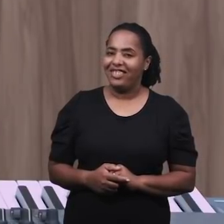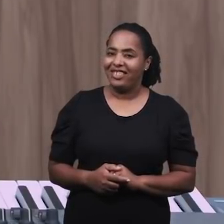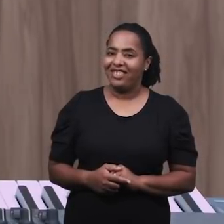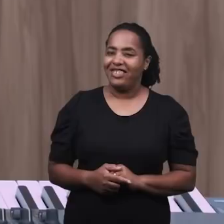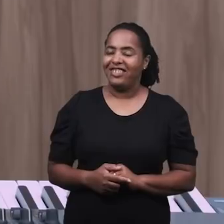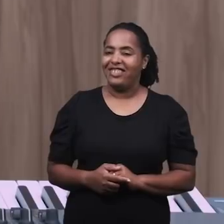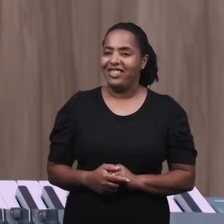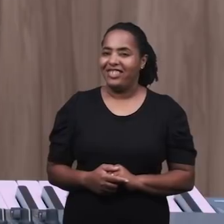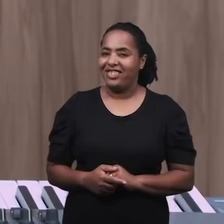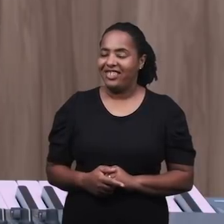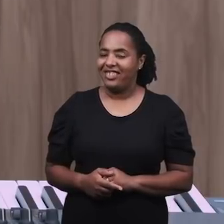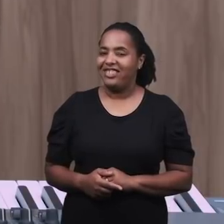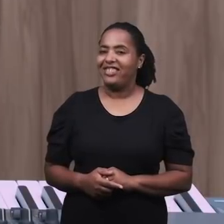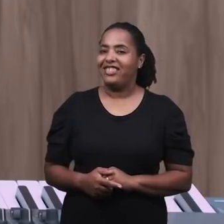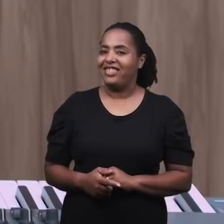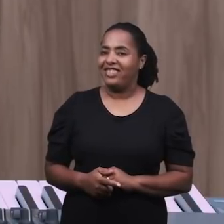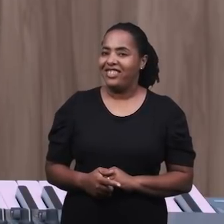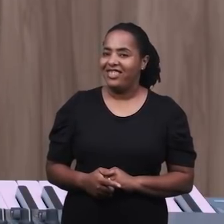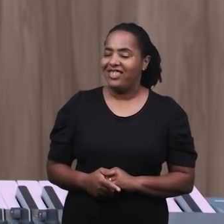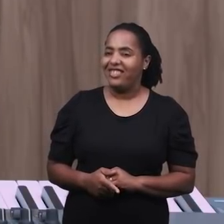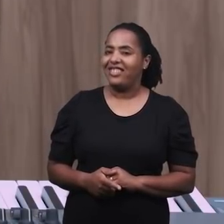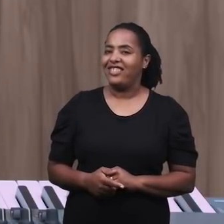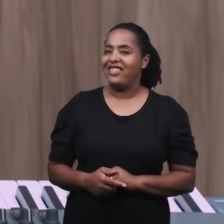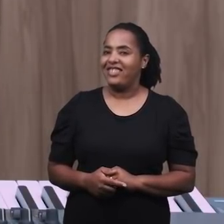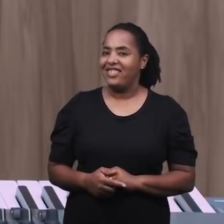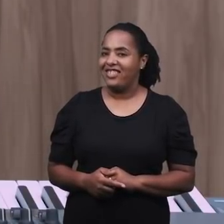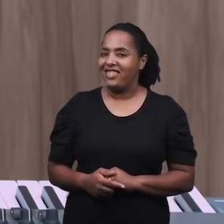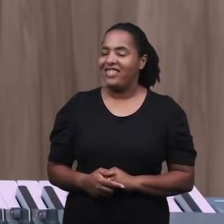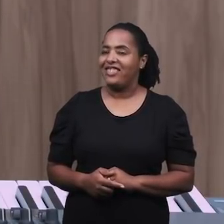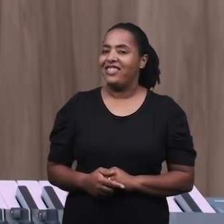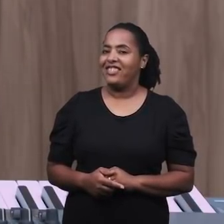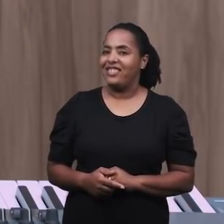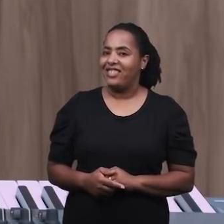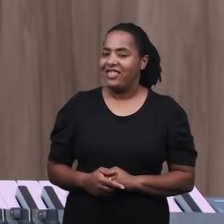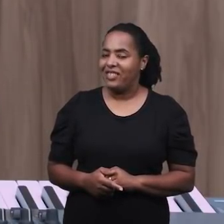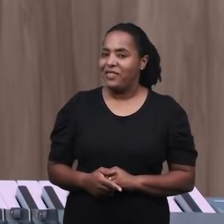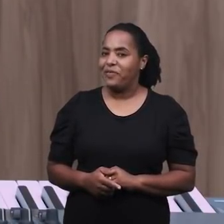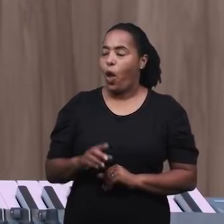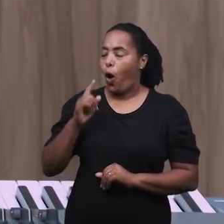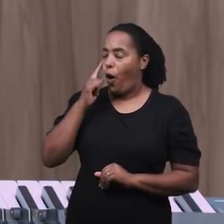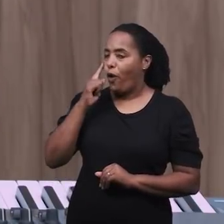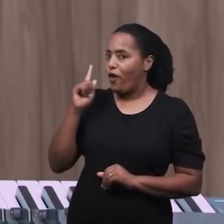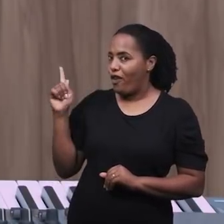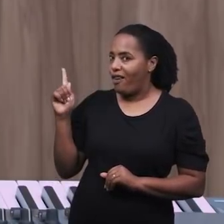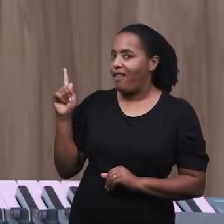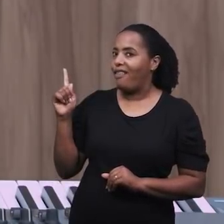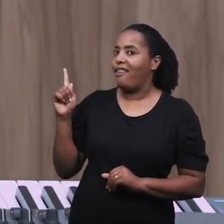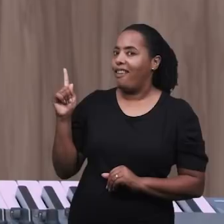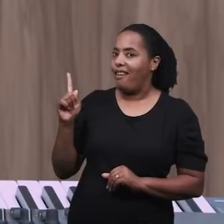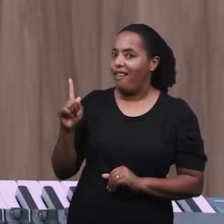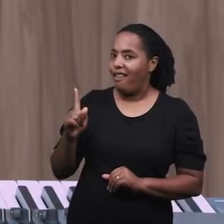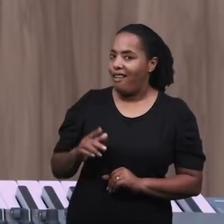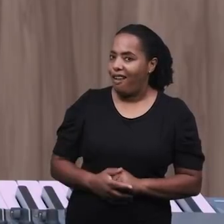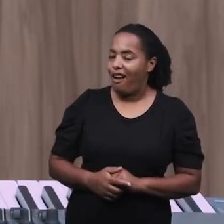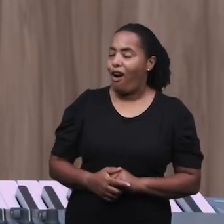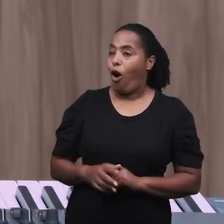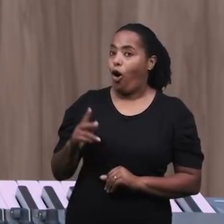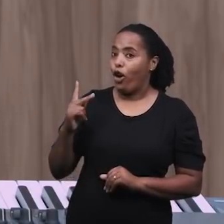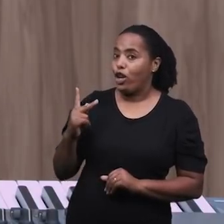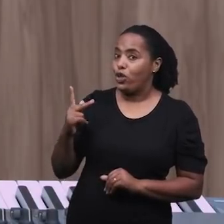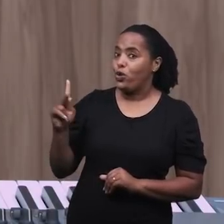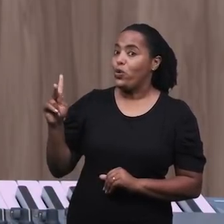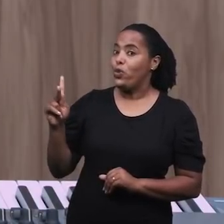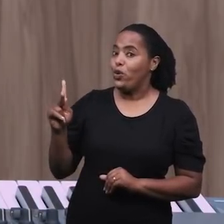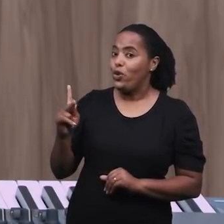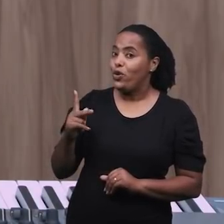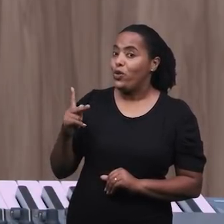tua, palavra. Ré. Tua, Ré. Sol. E o Ré. A tua